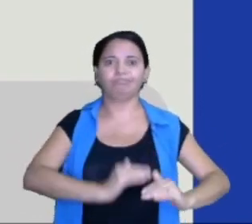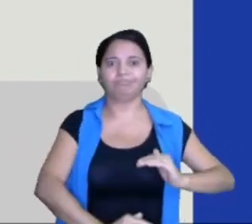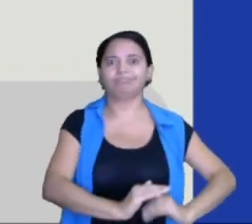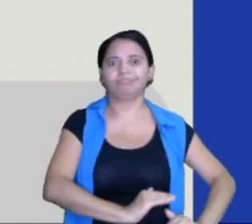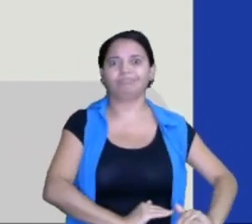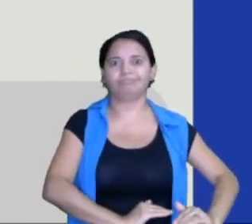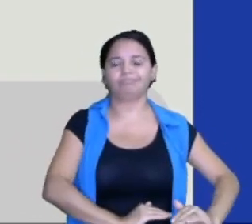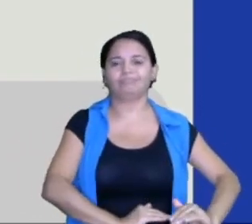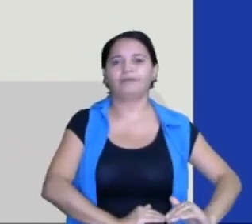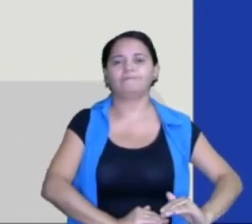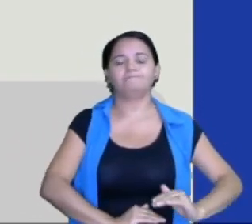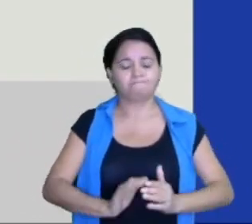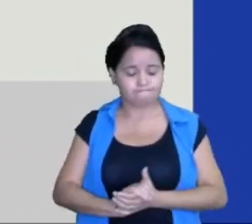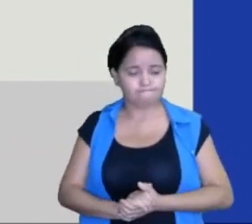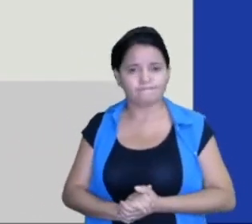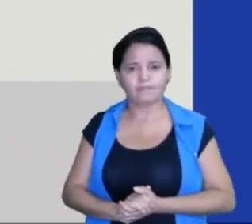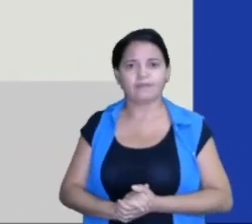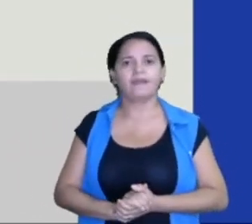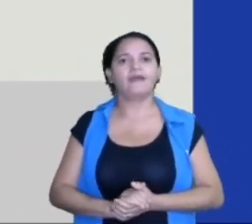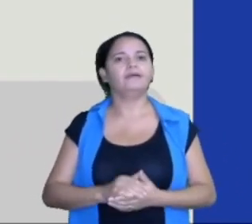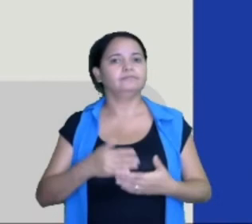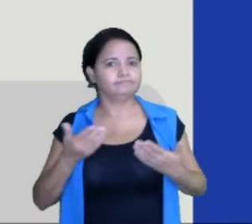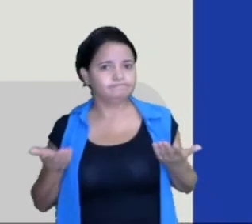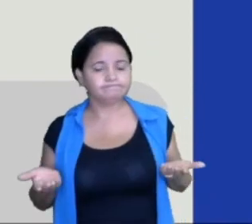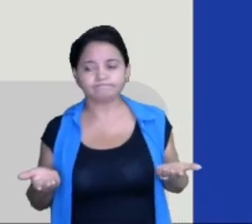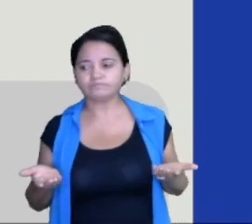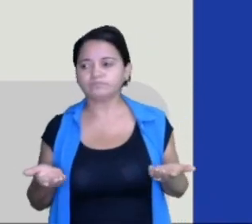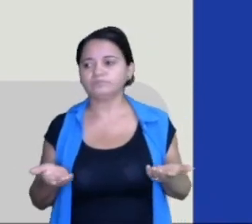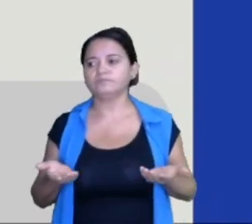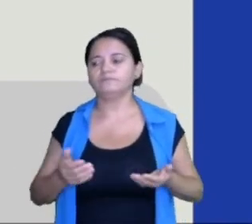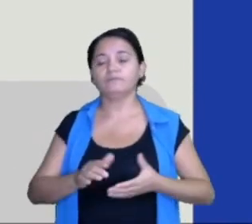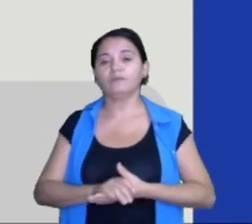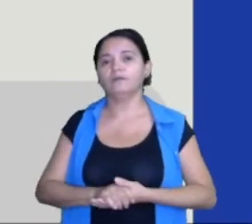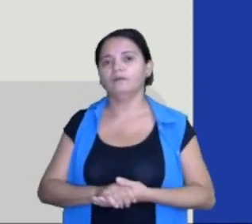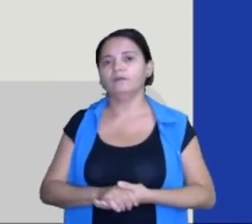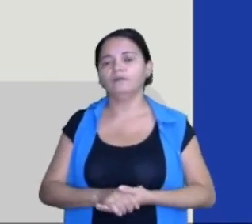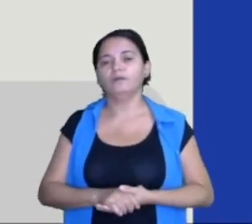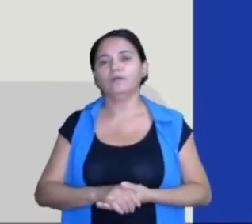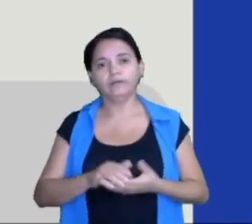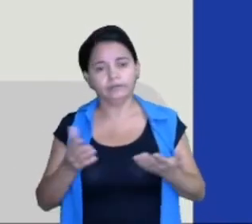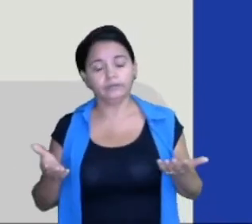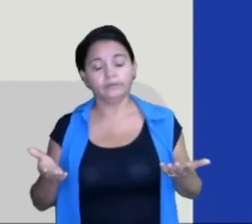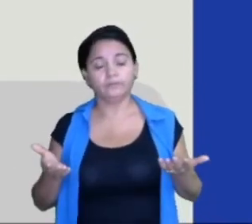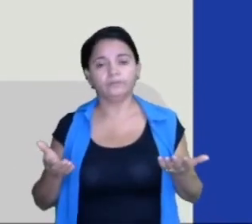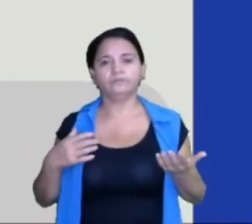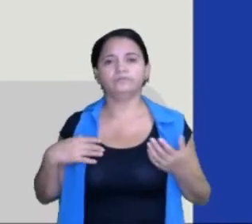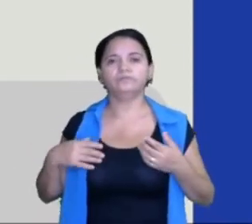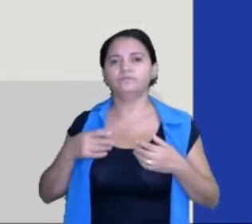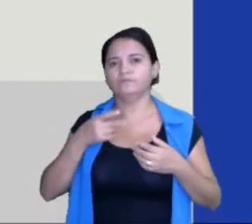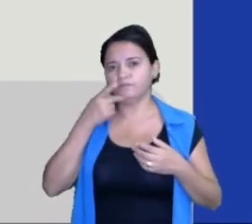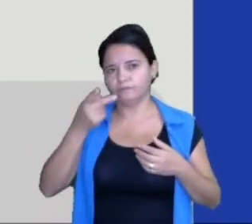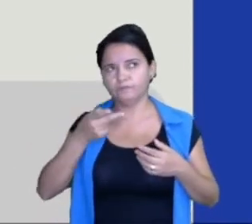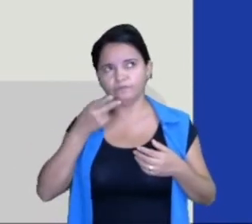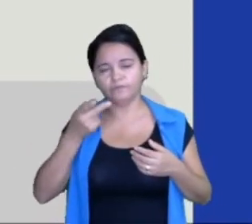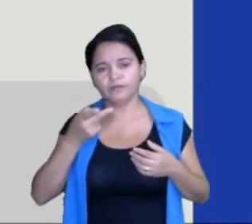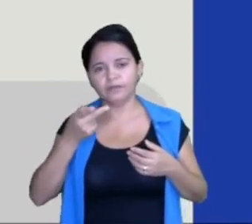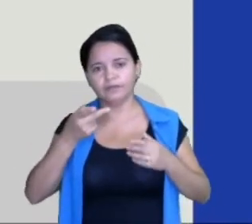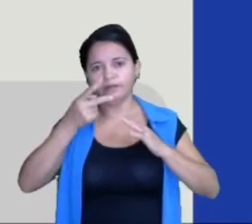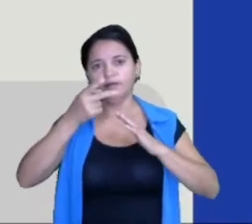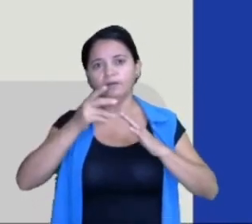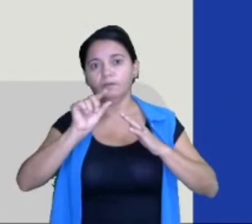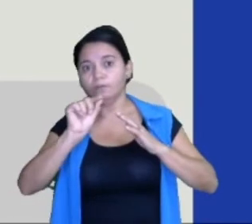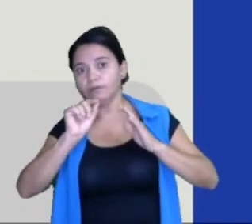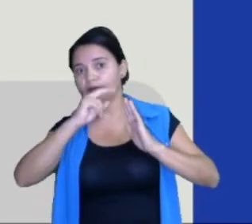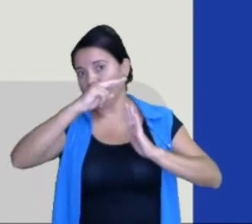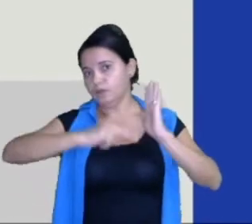entraria numa situação delicada, né? Então, vamos fazer a leitura juntos aí